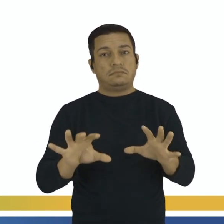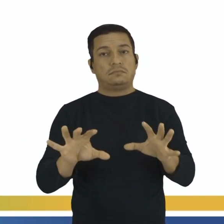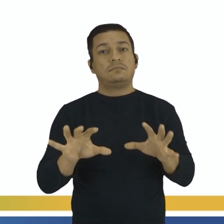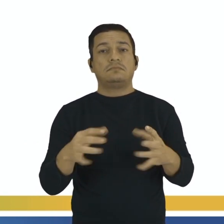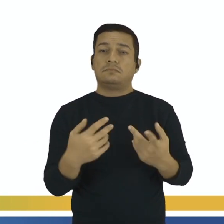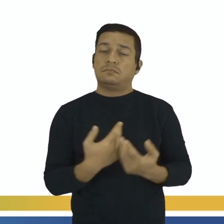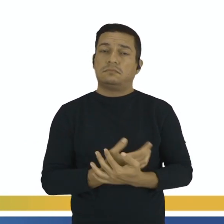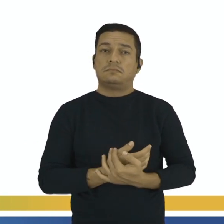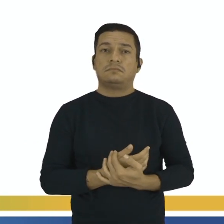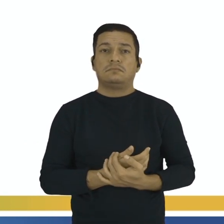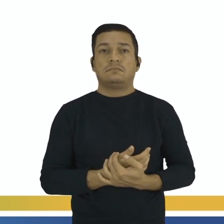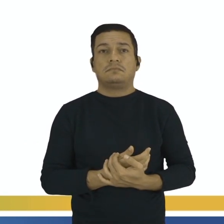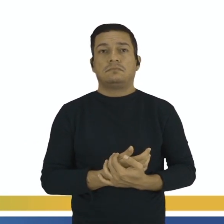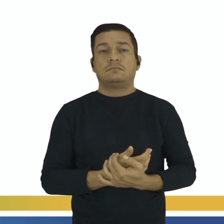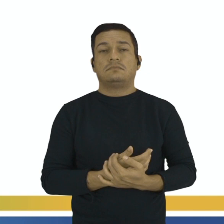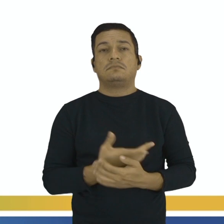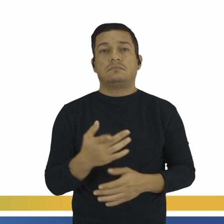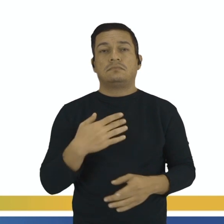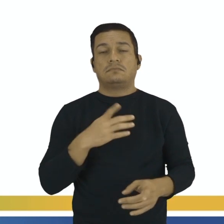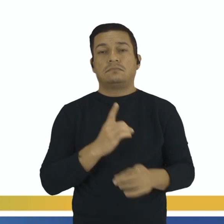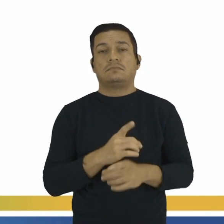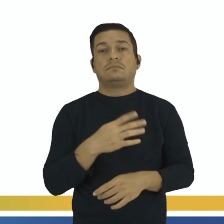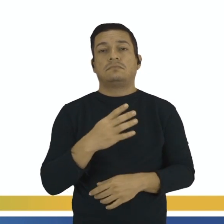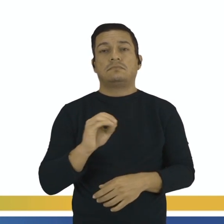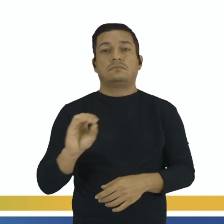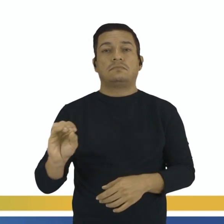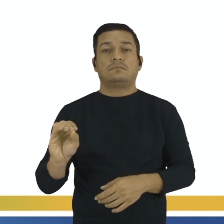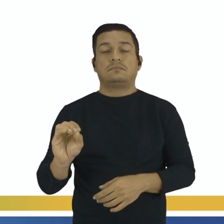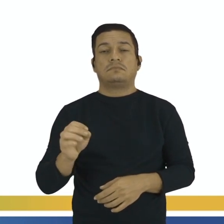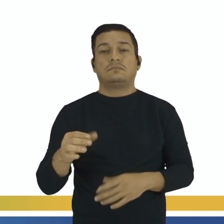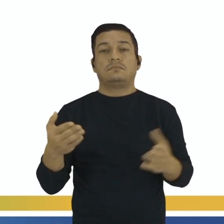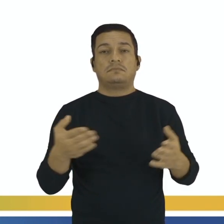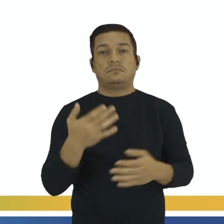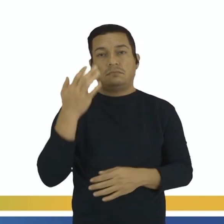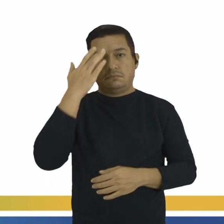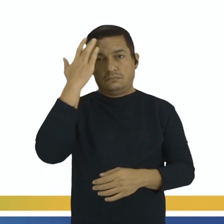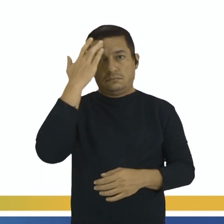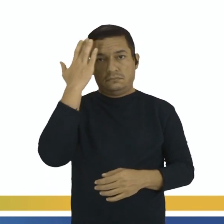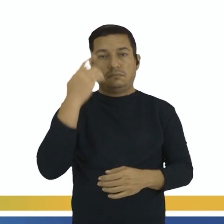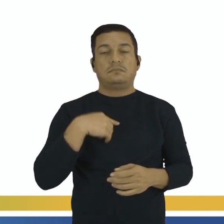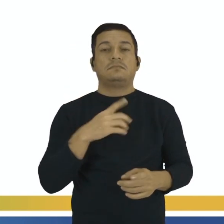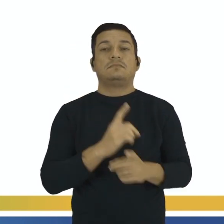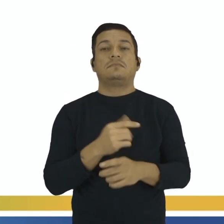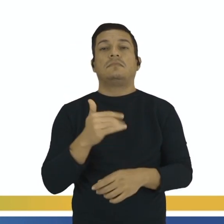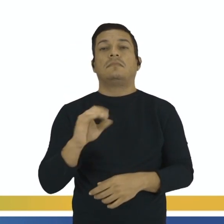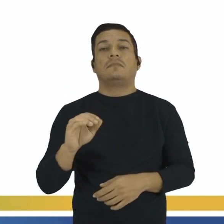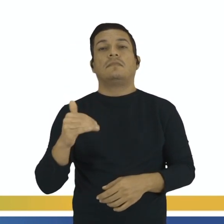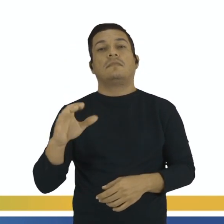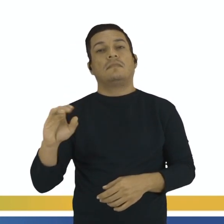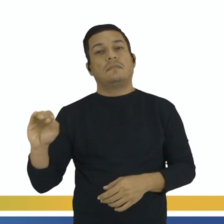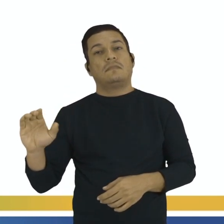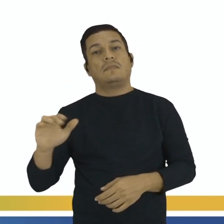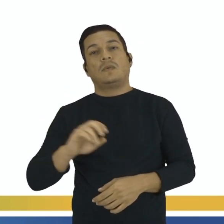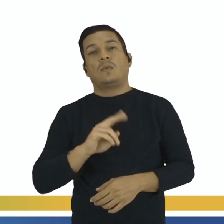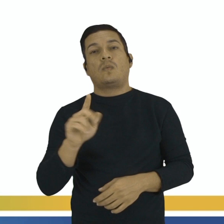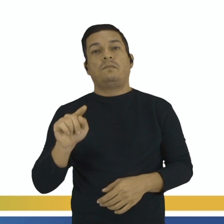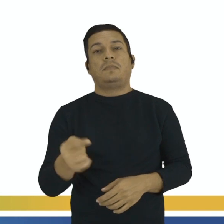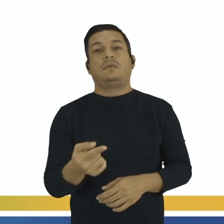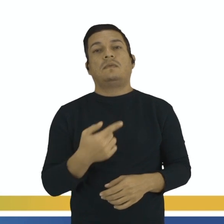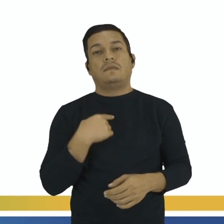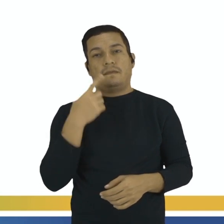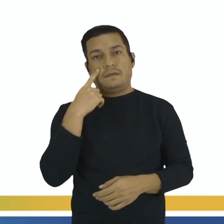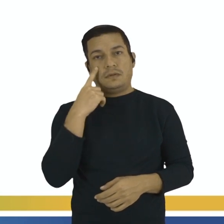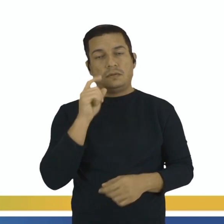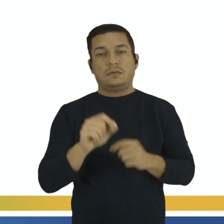coisa no numerador. Quando eu encontrar 400, agora fica fácil para eu encontrar o 10, o 100 ou o 1000.